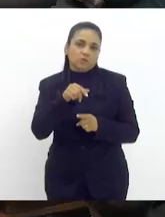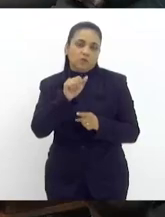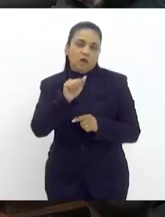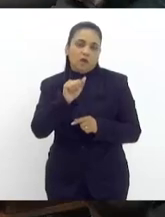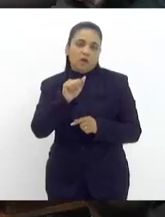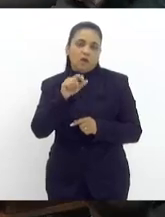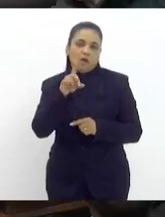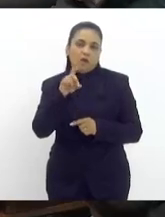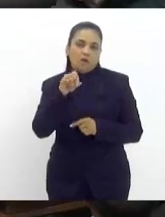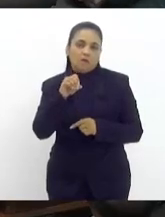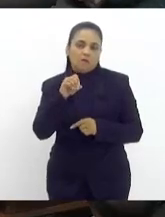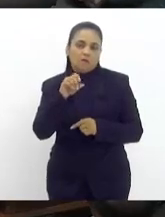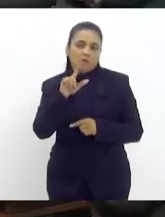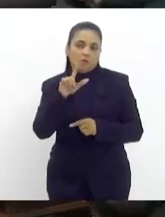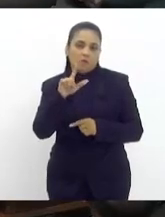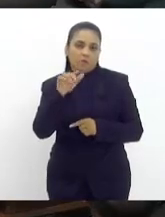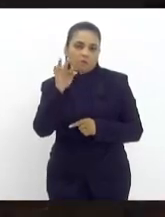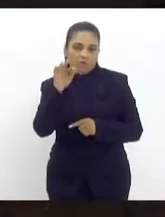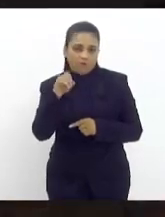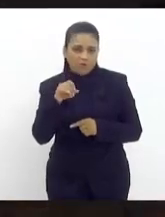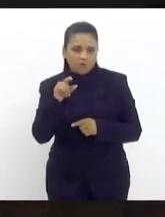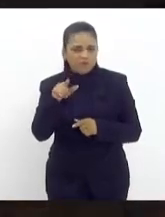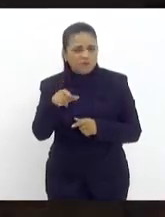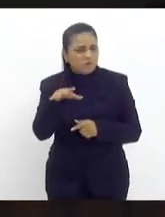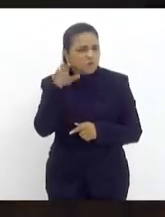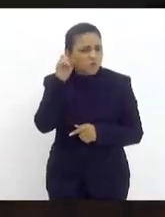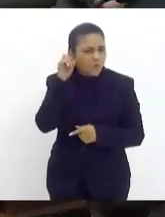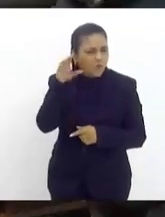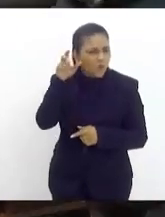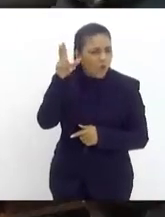aí? Sim, Librelon.